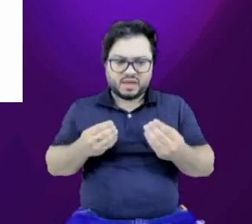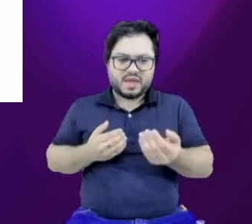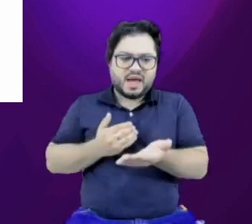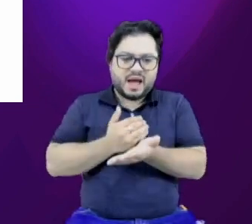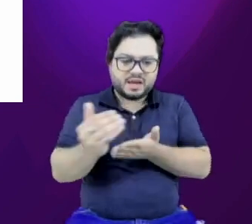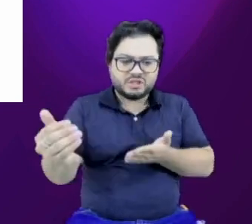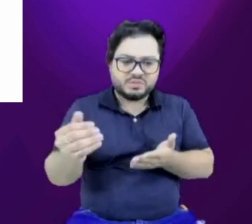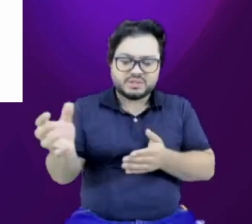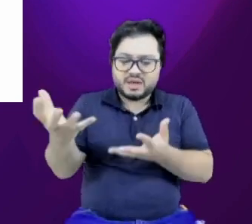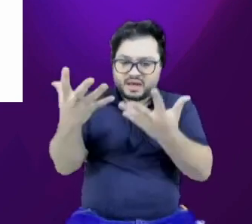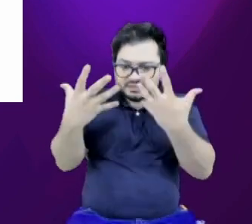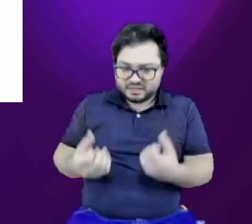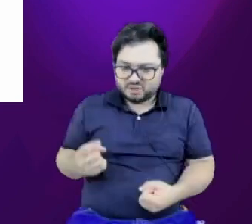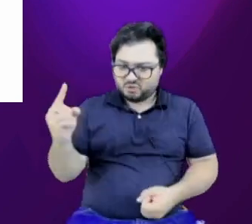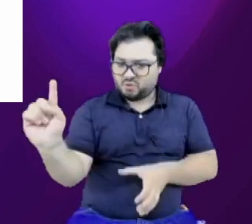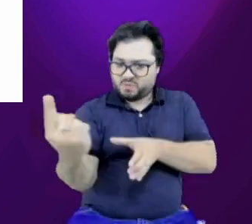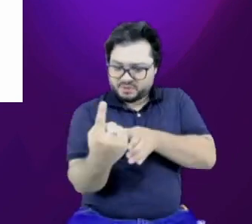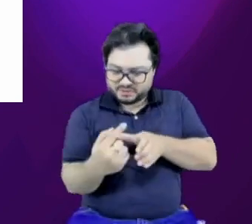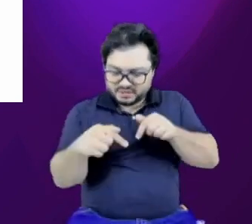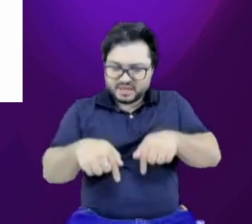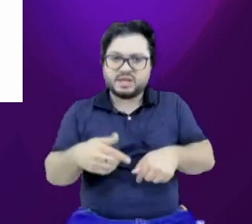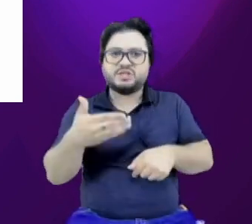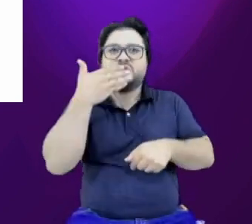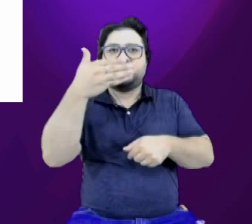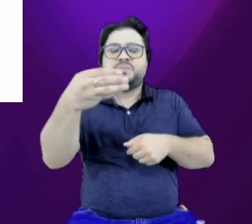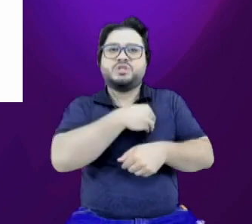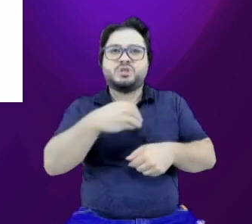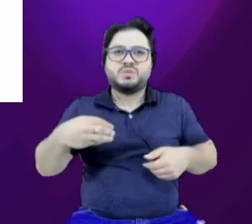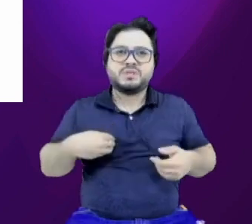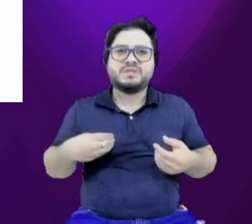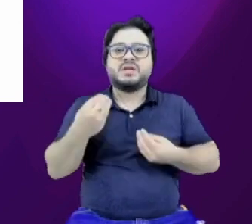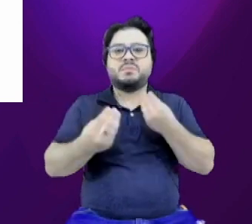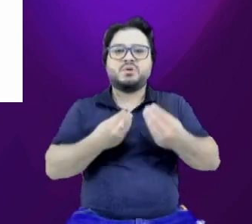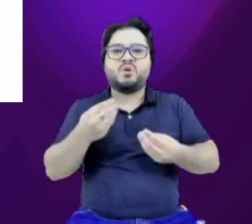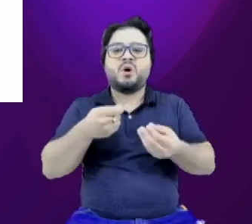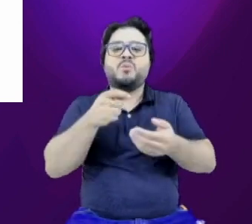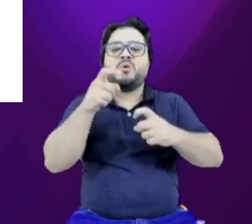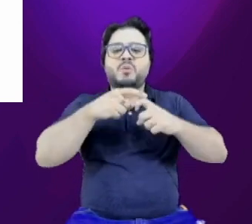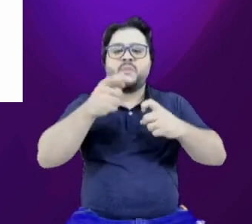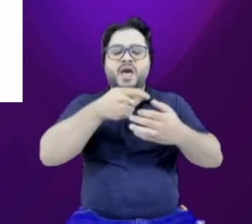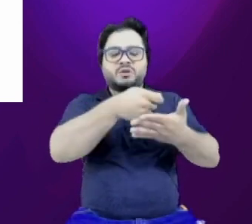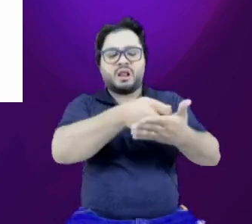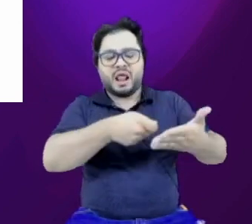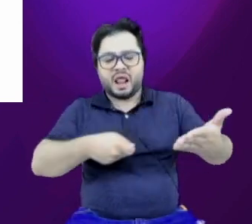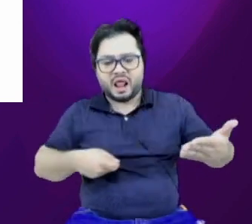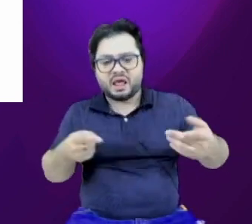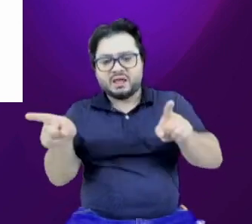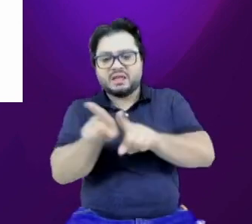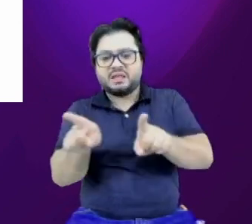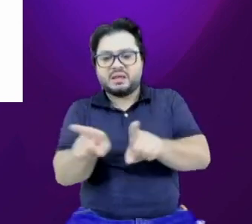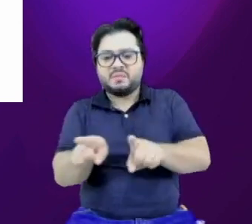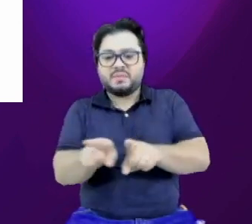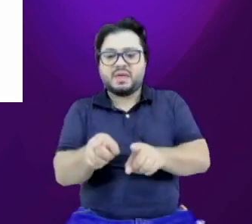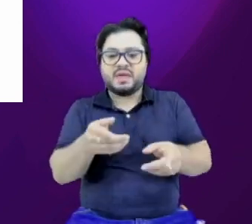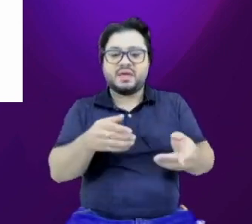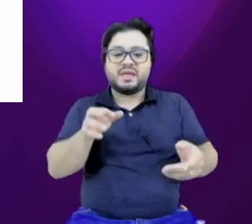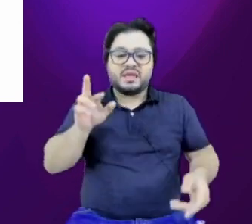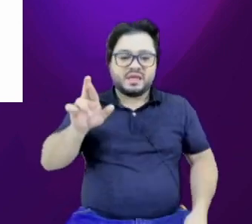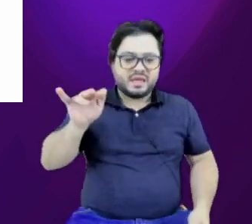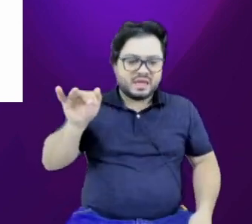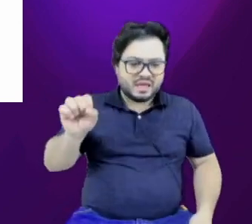desse paciente na unidade, pedido do exame, a coleta, a prescrição médica, a integração entre RIS e LIS,